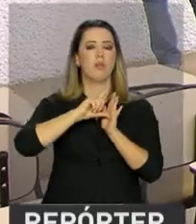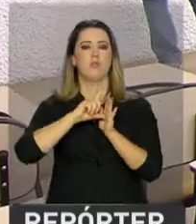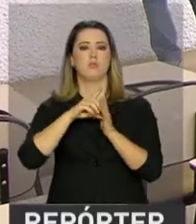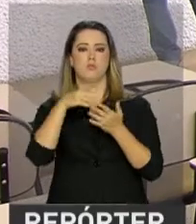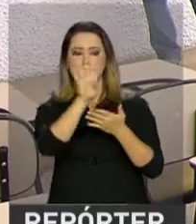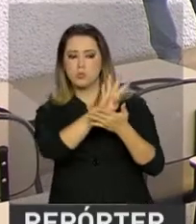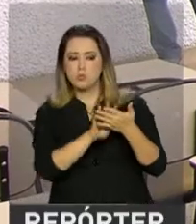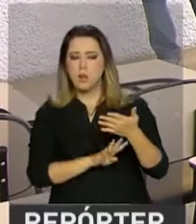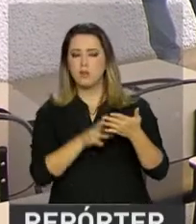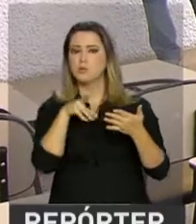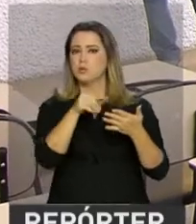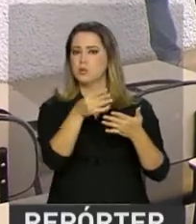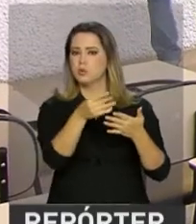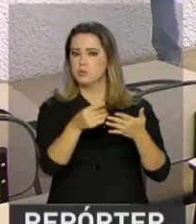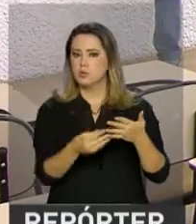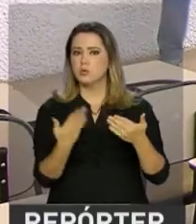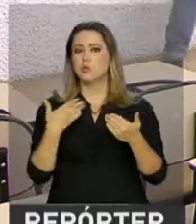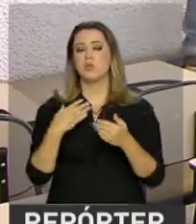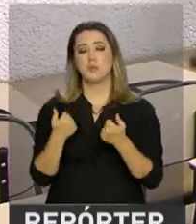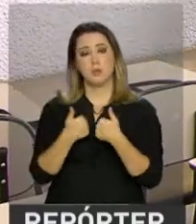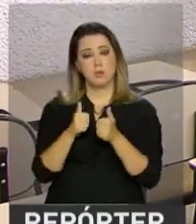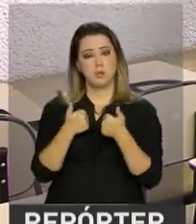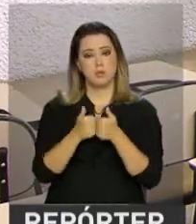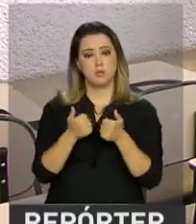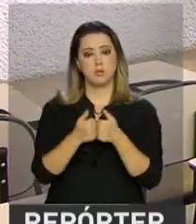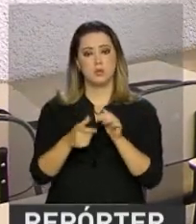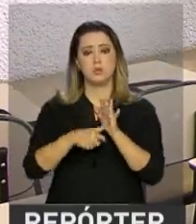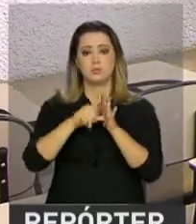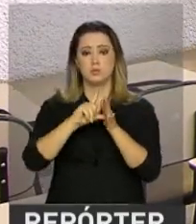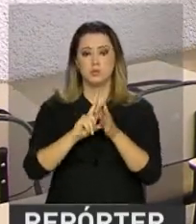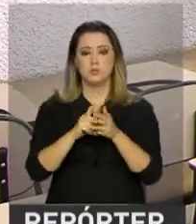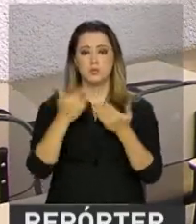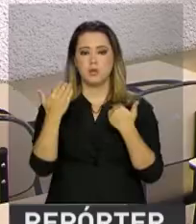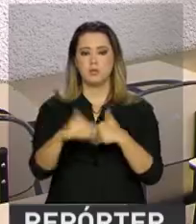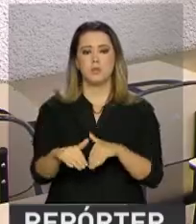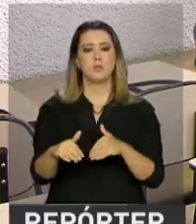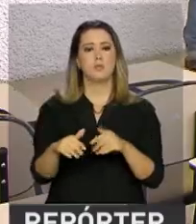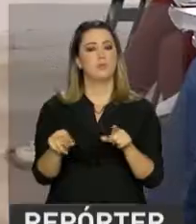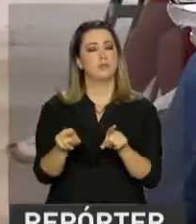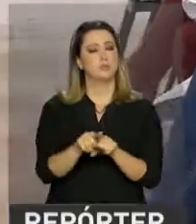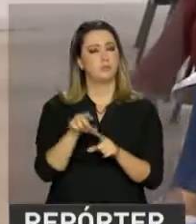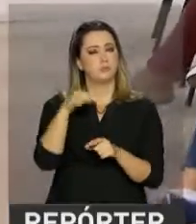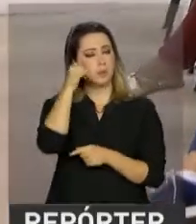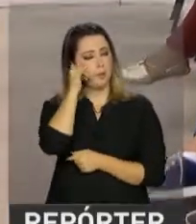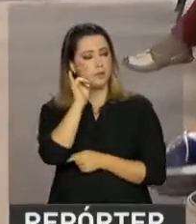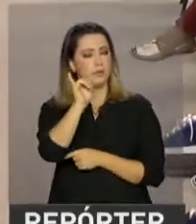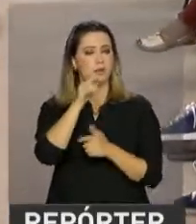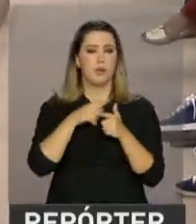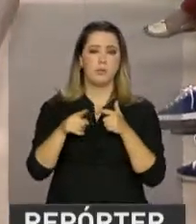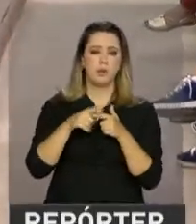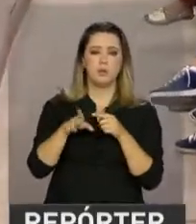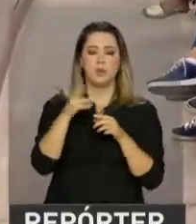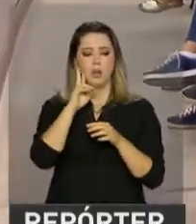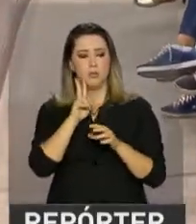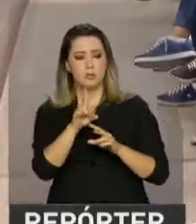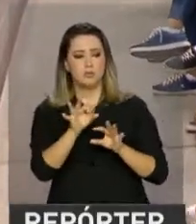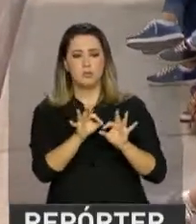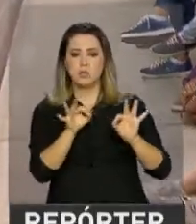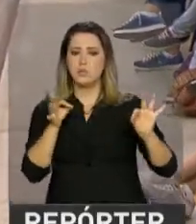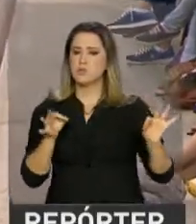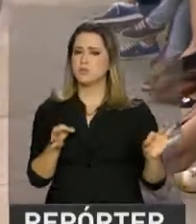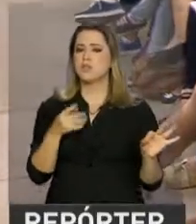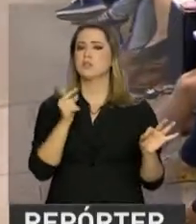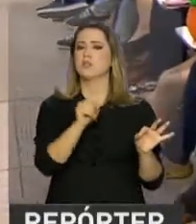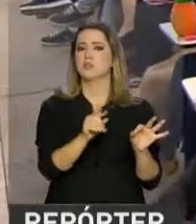e faça o trajeto até o local de prova antes da aplicação do exame para verificar a distância o tempo gasto